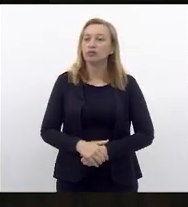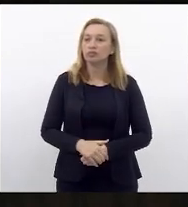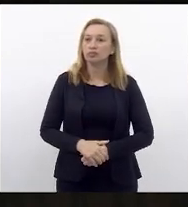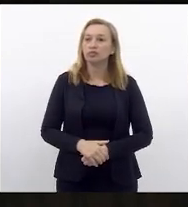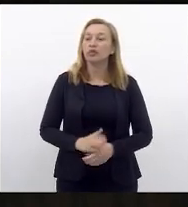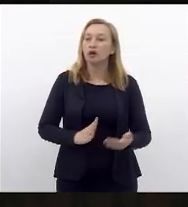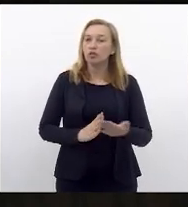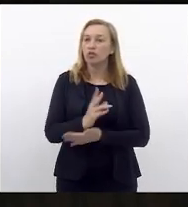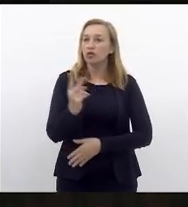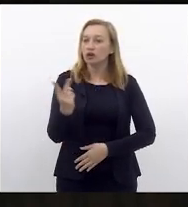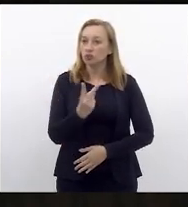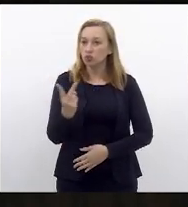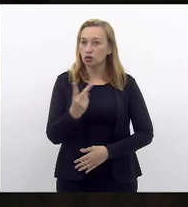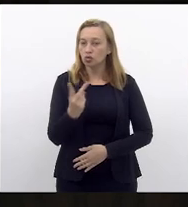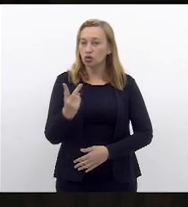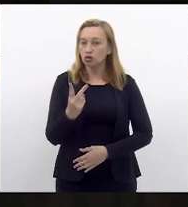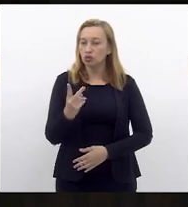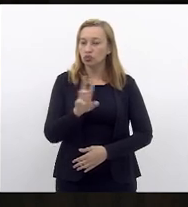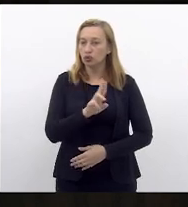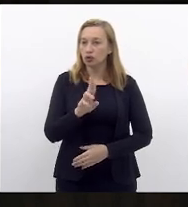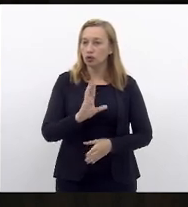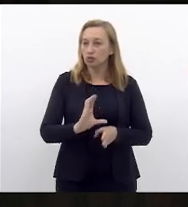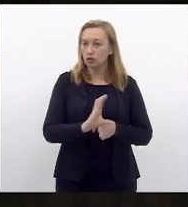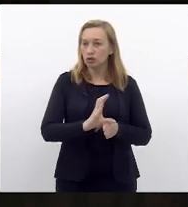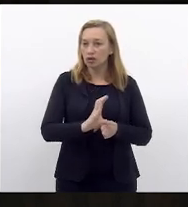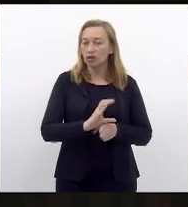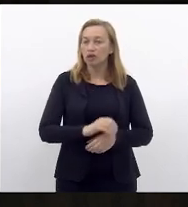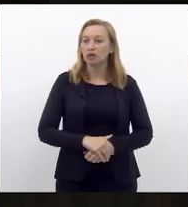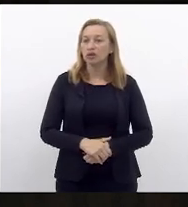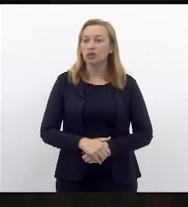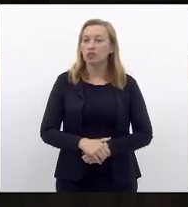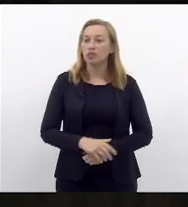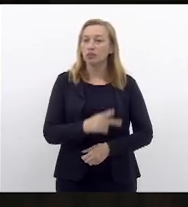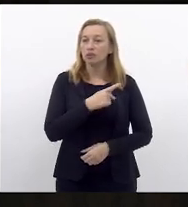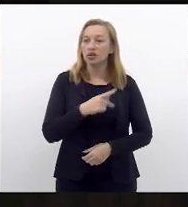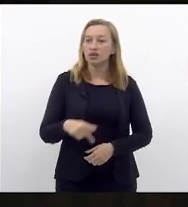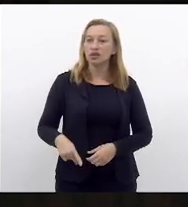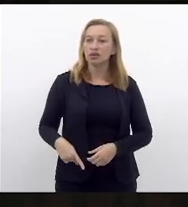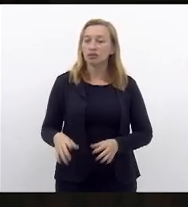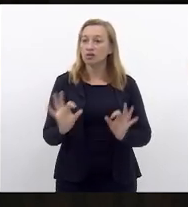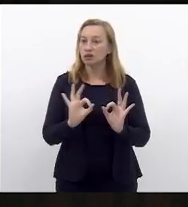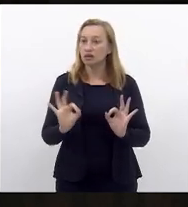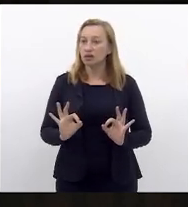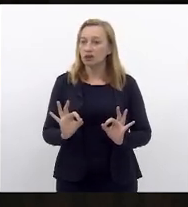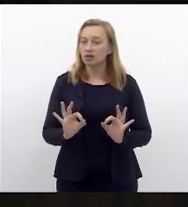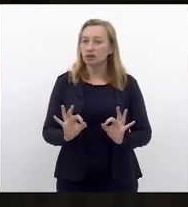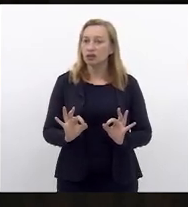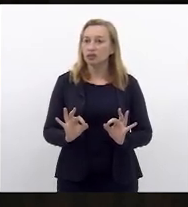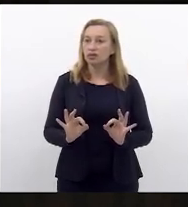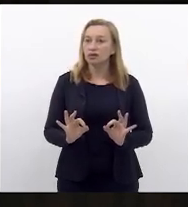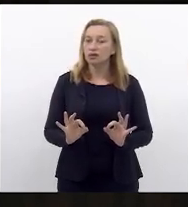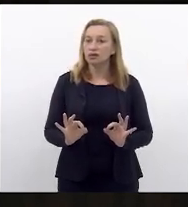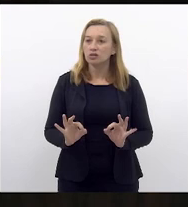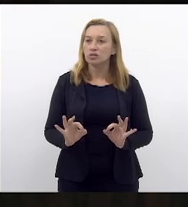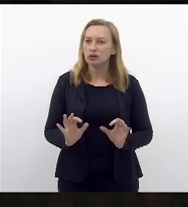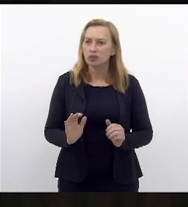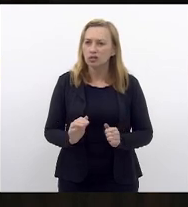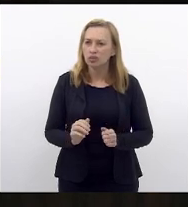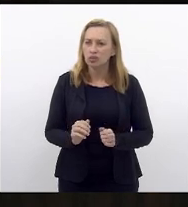Estão aprovados os dois nomes dos conselheiros. Presidência, não havendo mais tempo regulamentar para seguir a sessão,